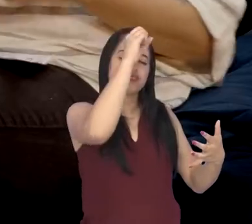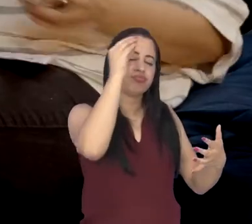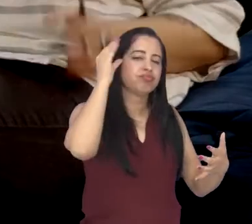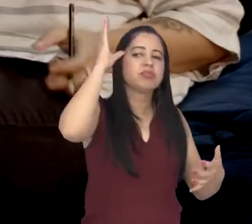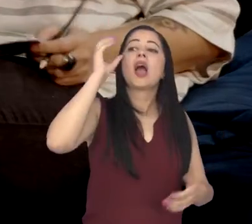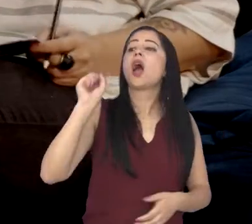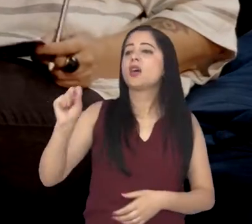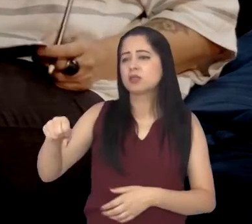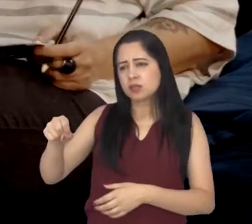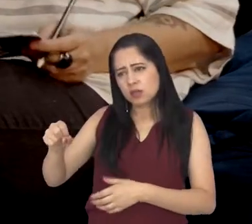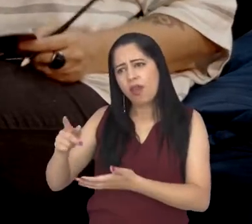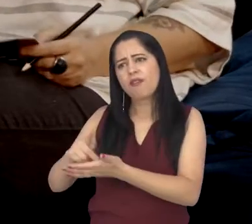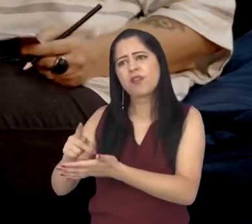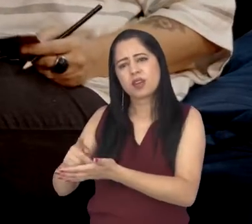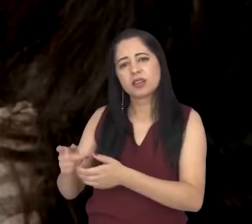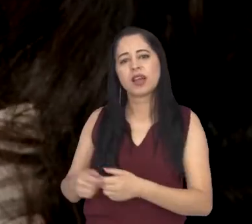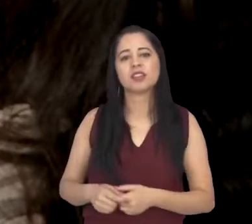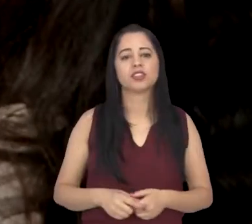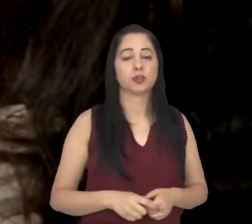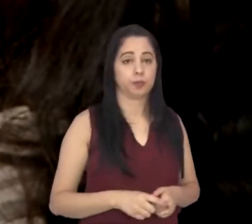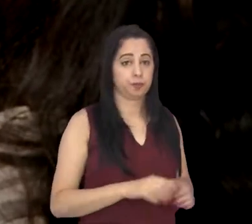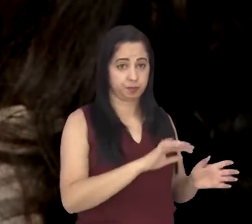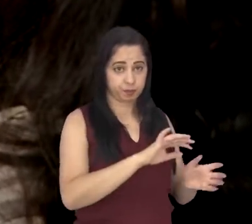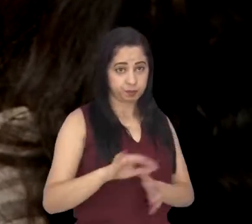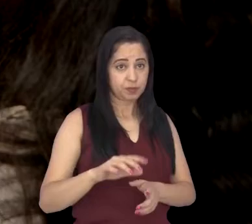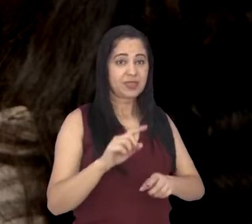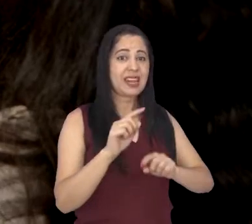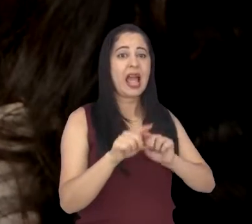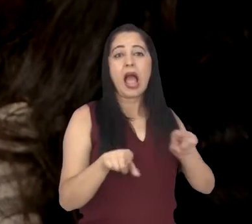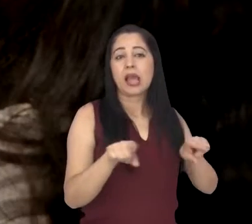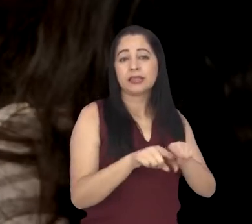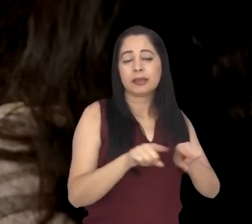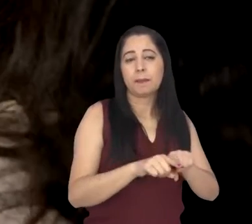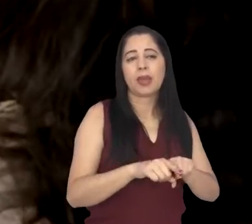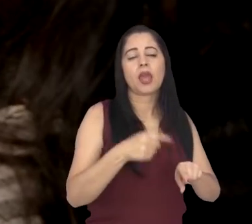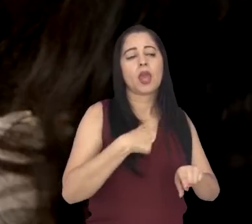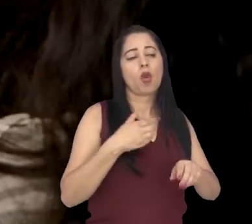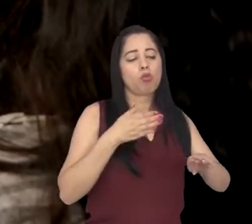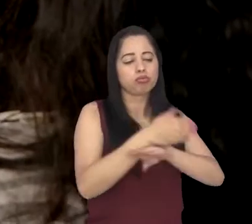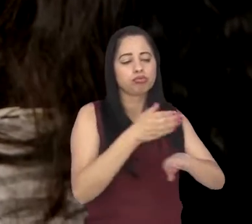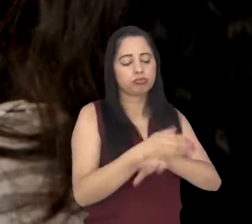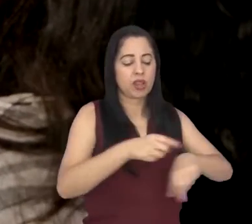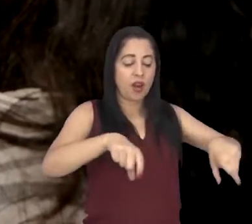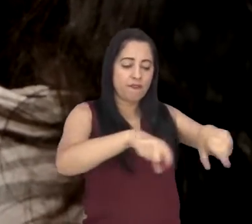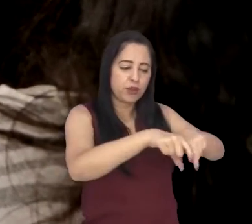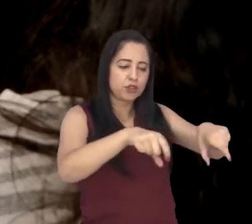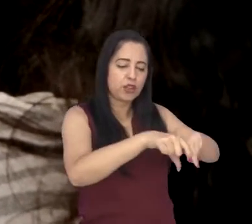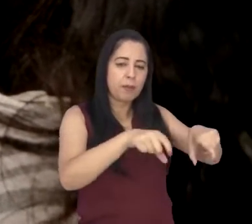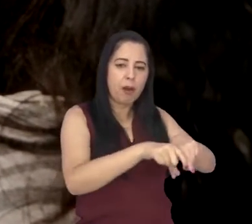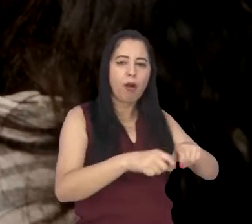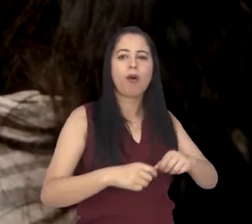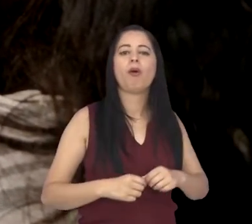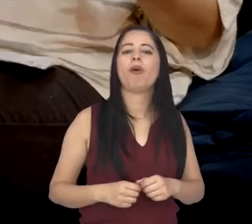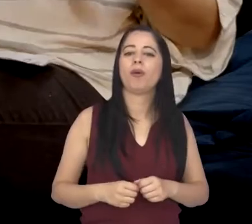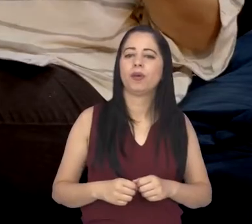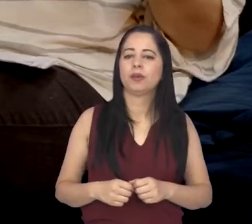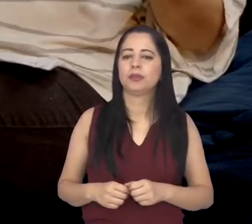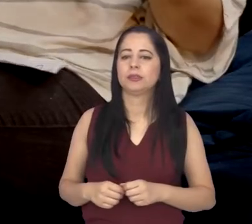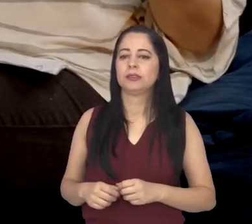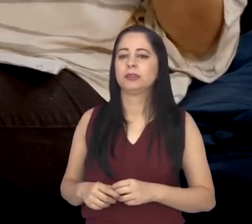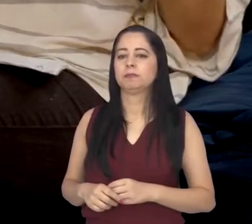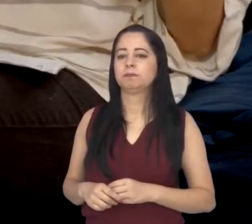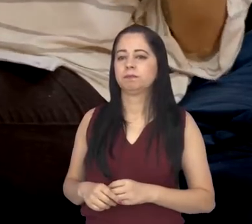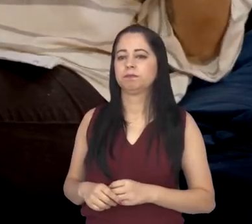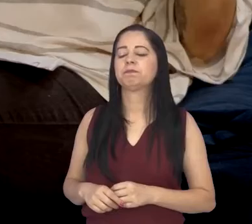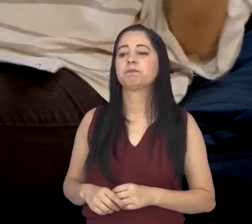hora que... um campinho de futebol, e eu, como eu disse, sempre lendo, né? E aí,